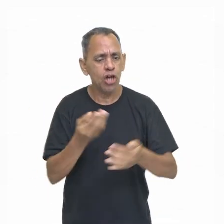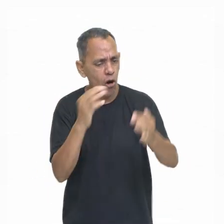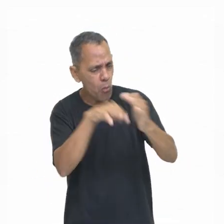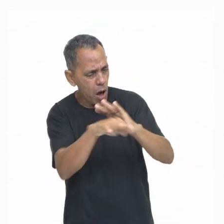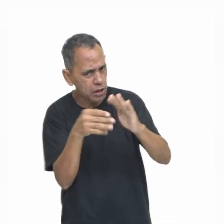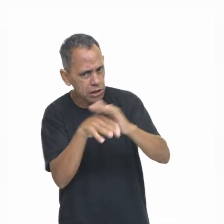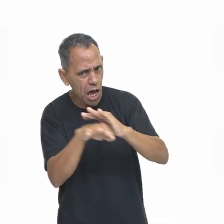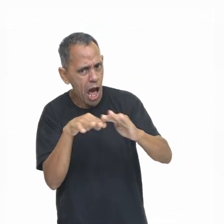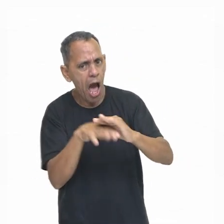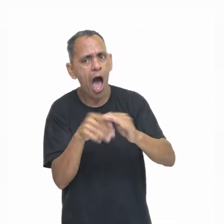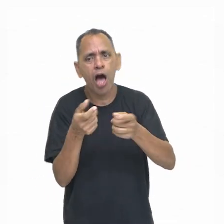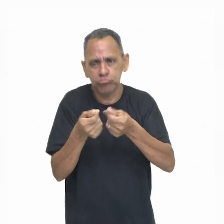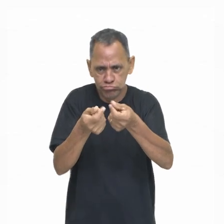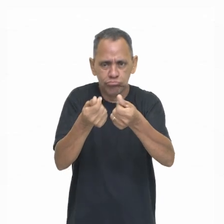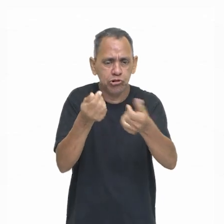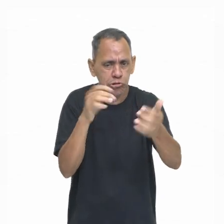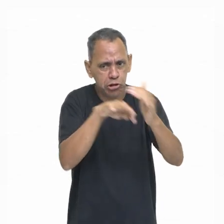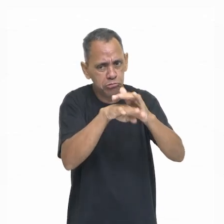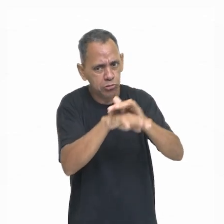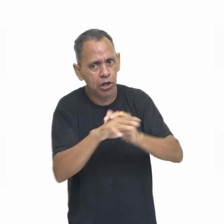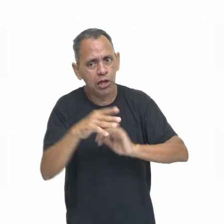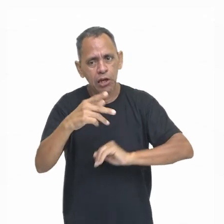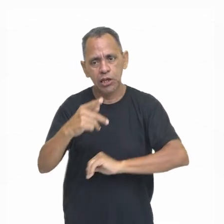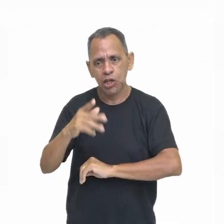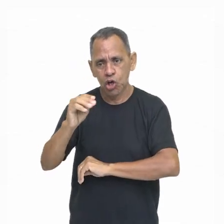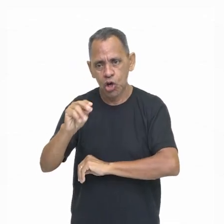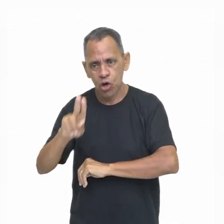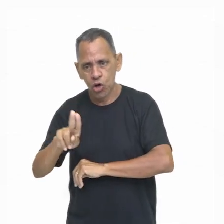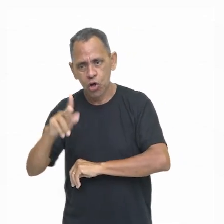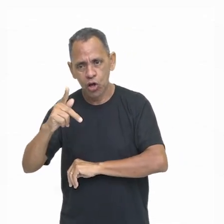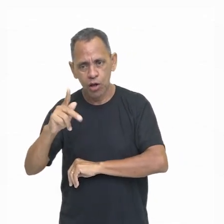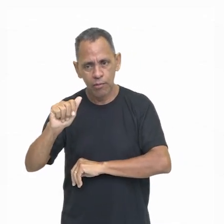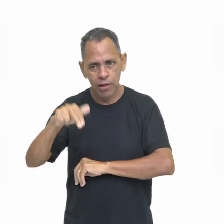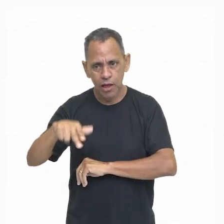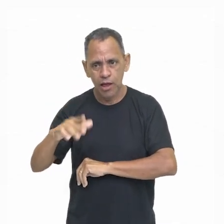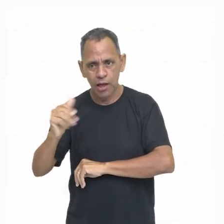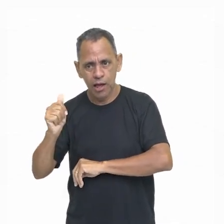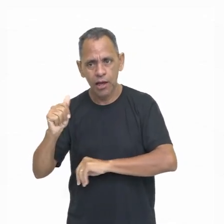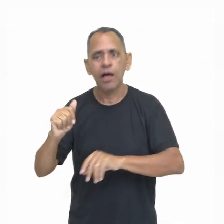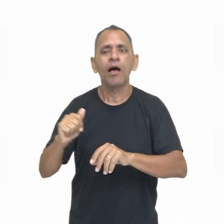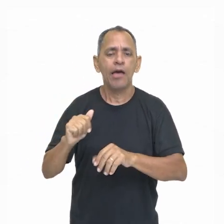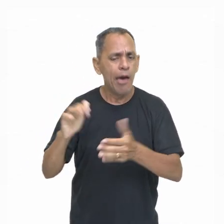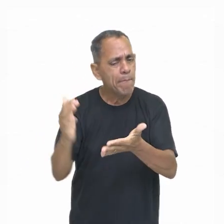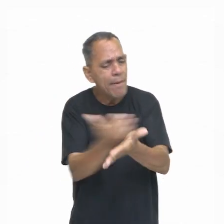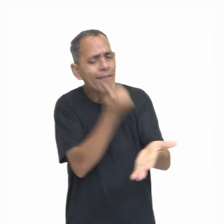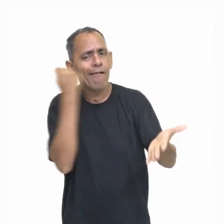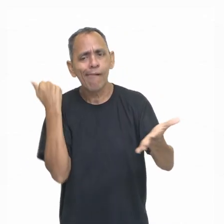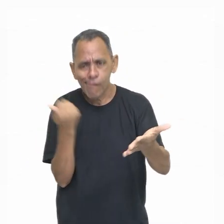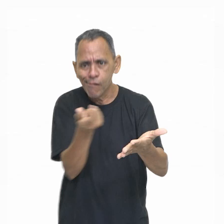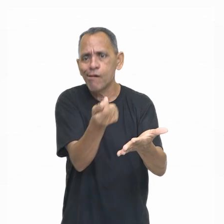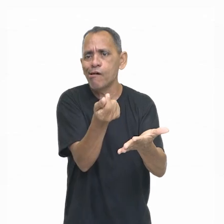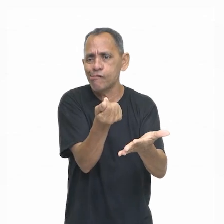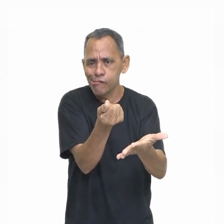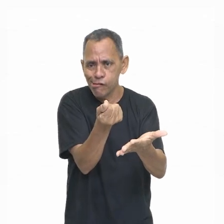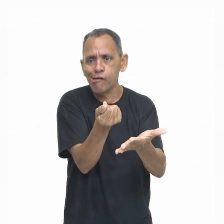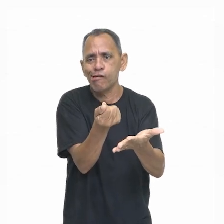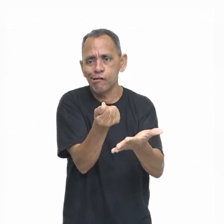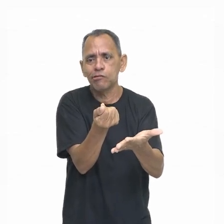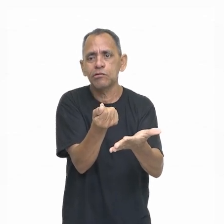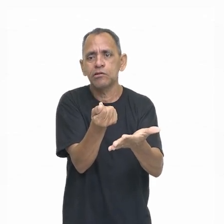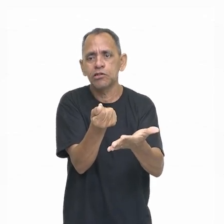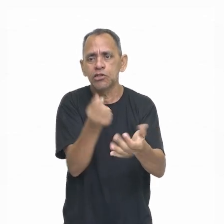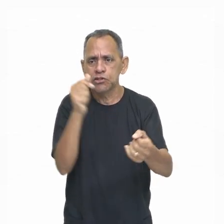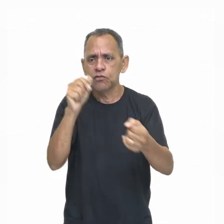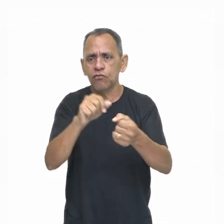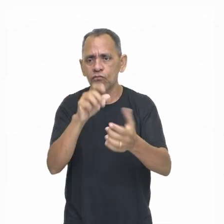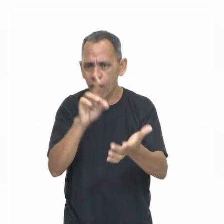dinheiro depositado em suas cadernetas de poupança. Então ele pegou esse dinheiro para quê? Para tentar justamente, uma